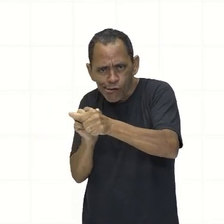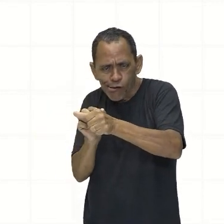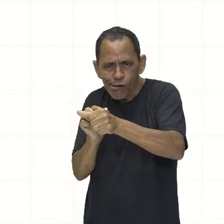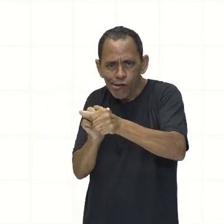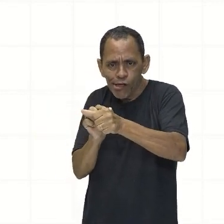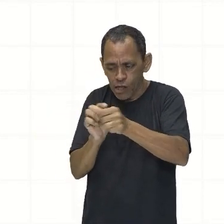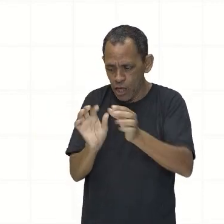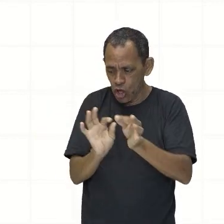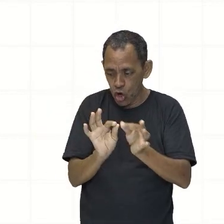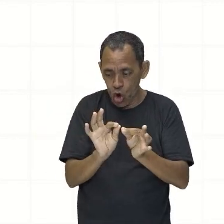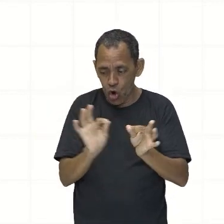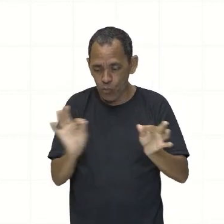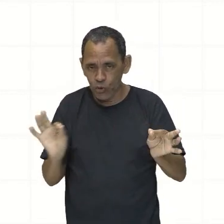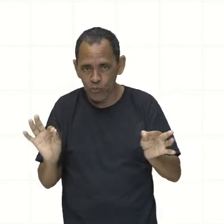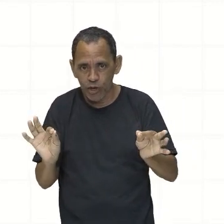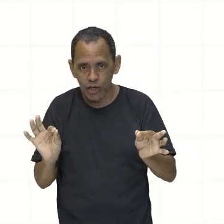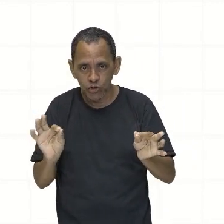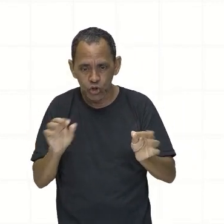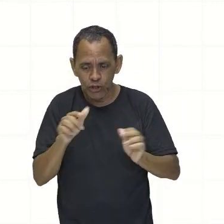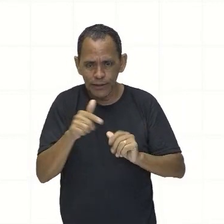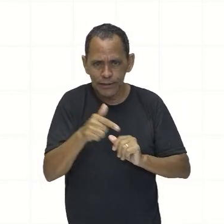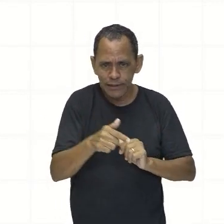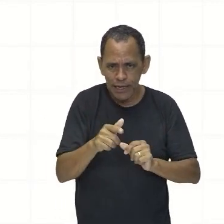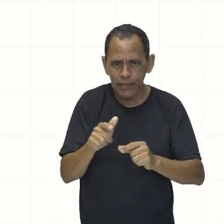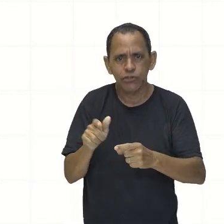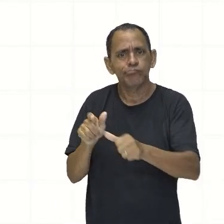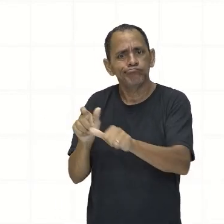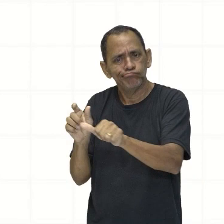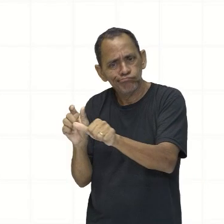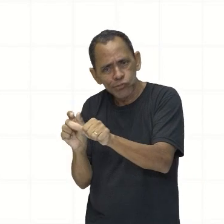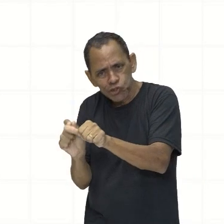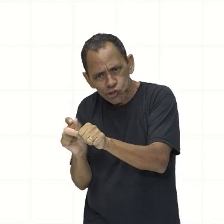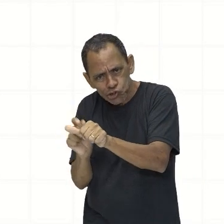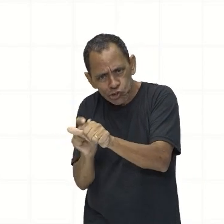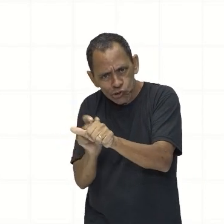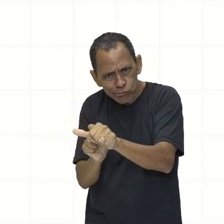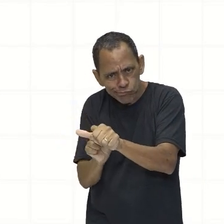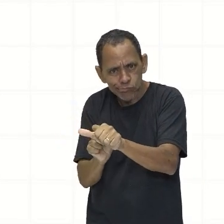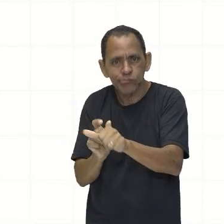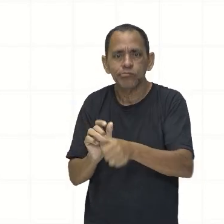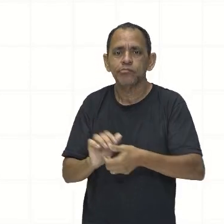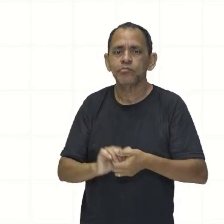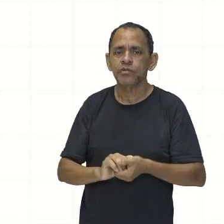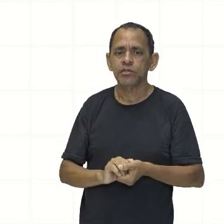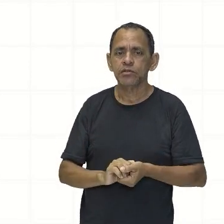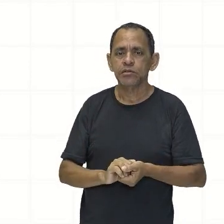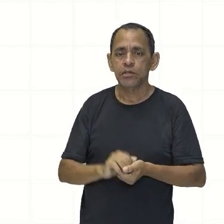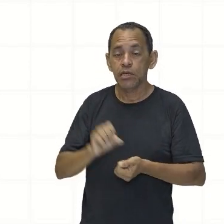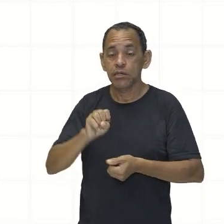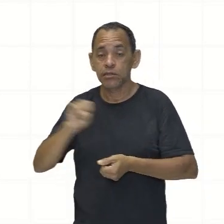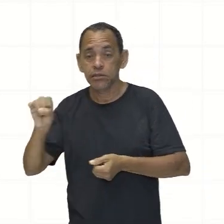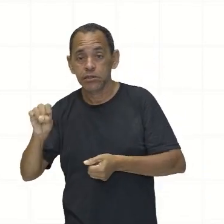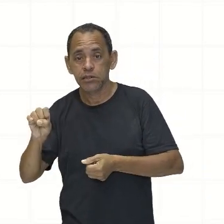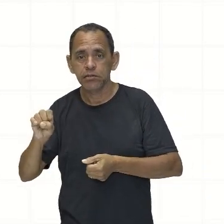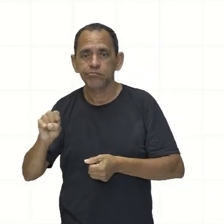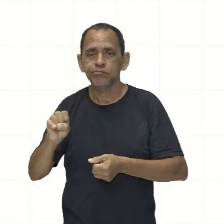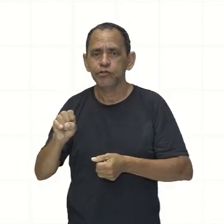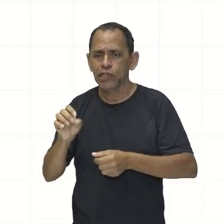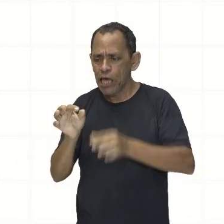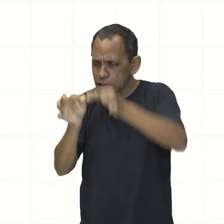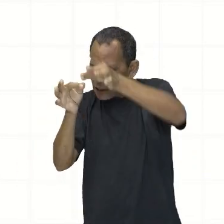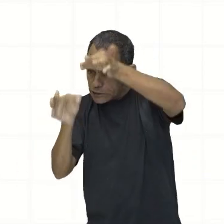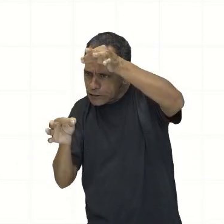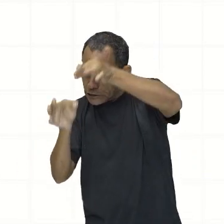beleza? Então, como eu havia dito anteriormente, se aqui é 4, então significa